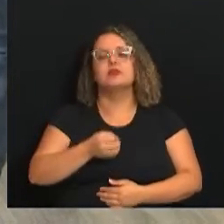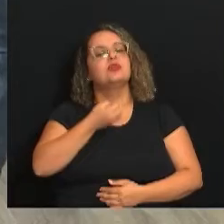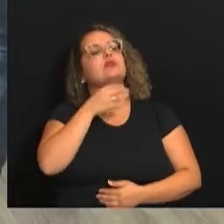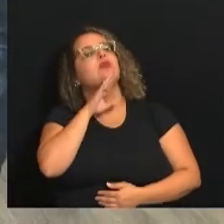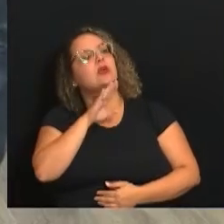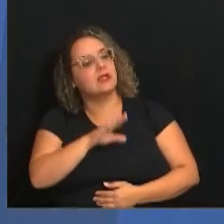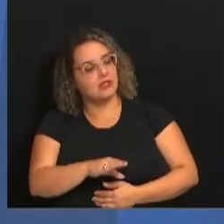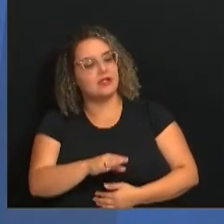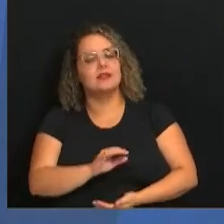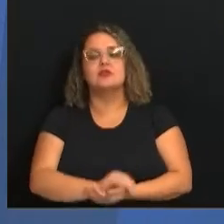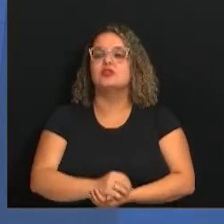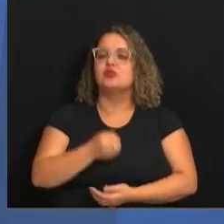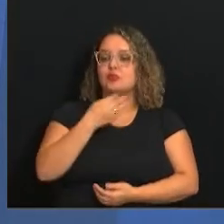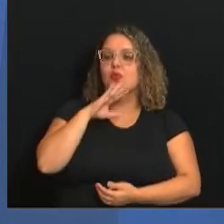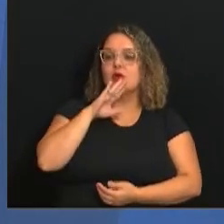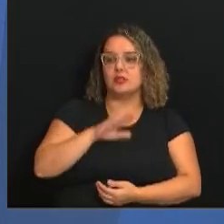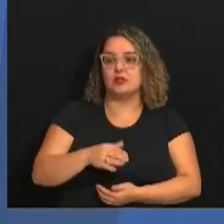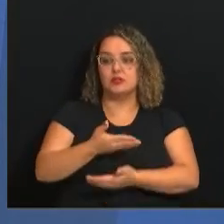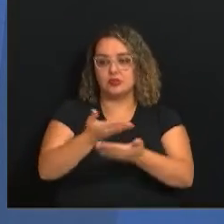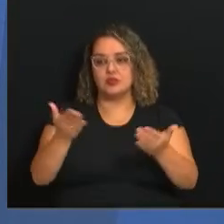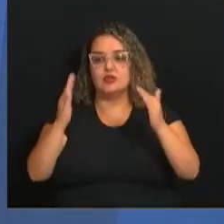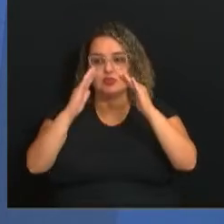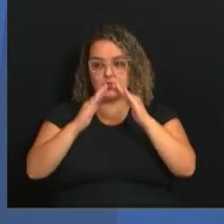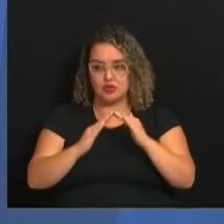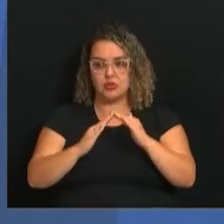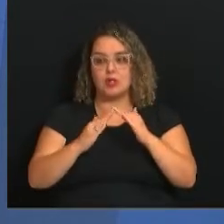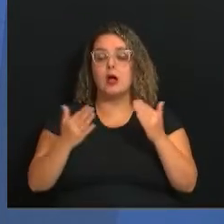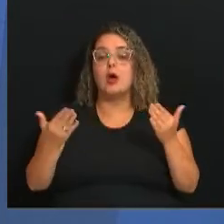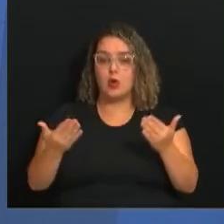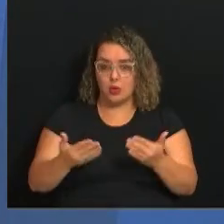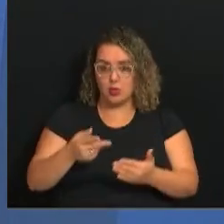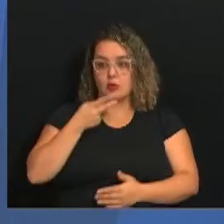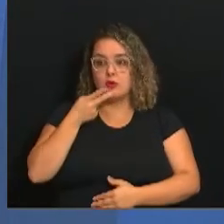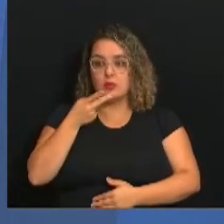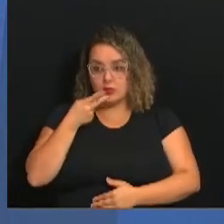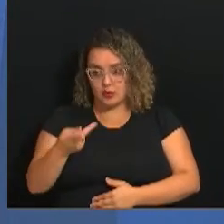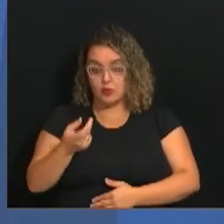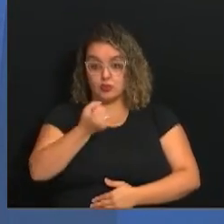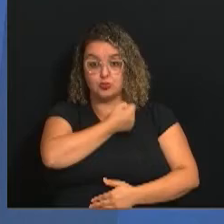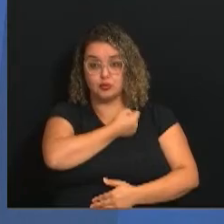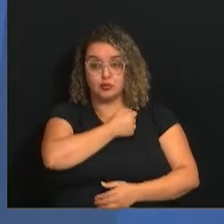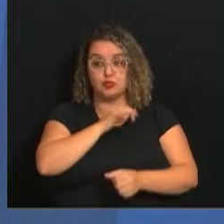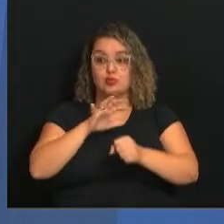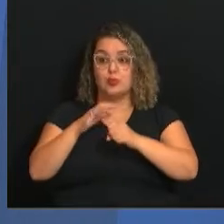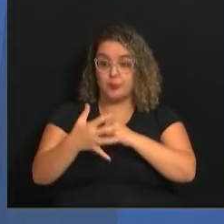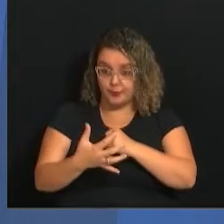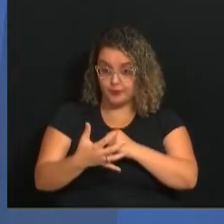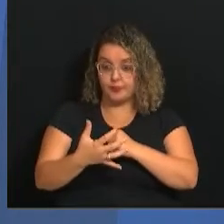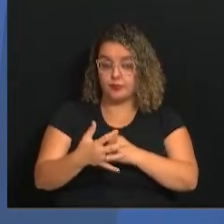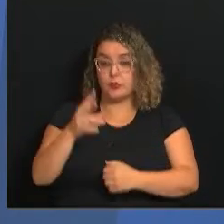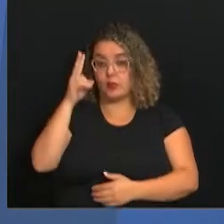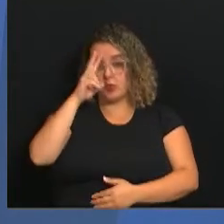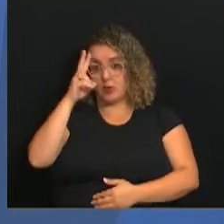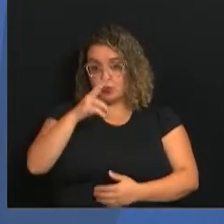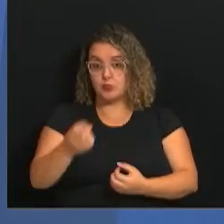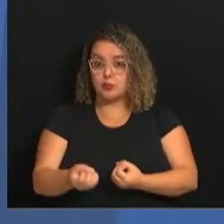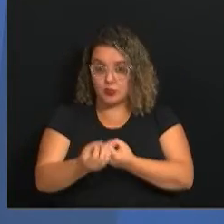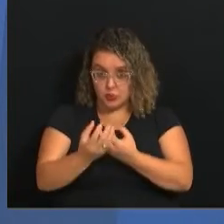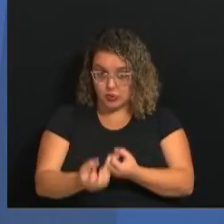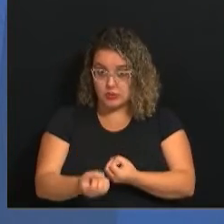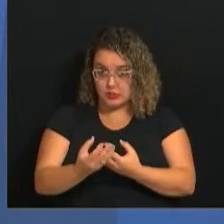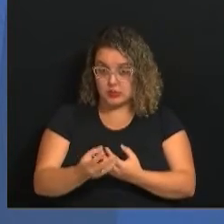e mais do que tudo, que saibam que elas podem voltar a ser plenas, felizes e